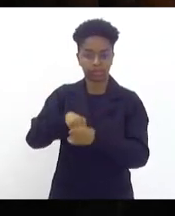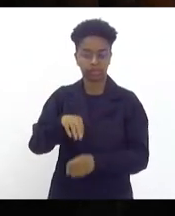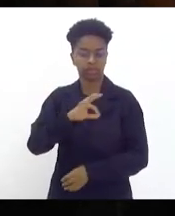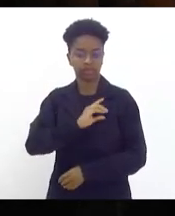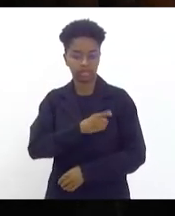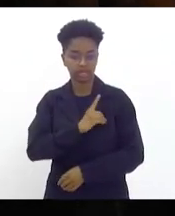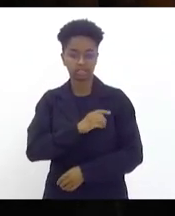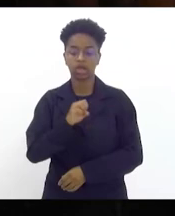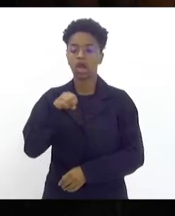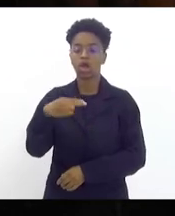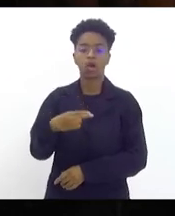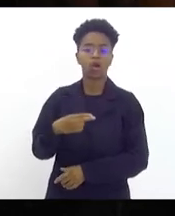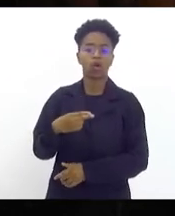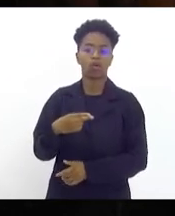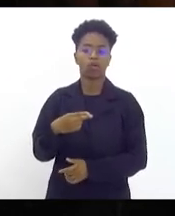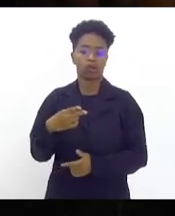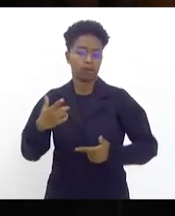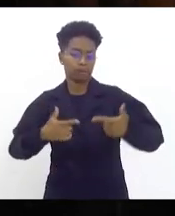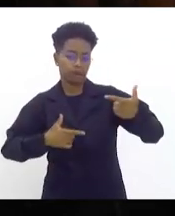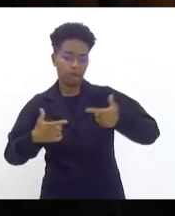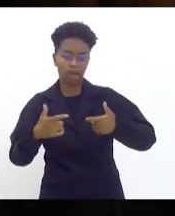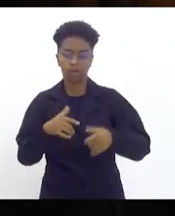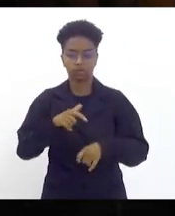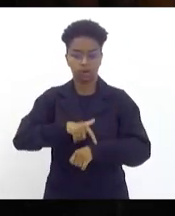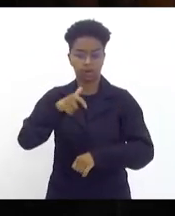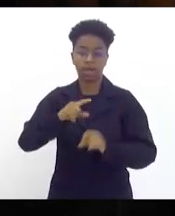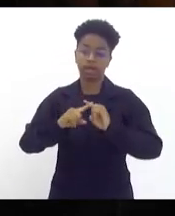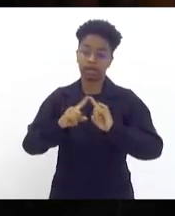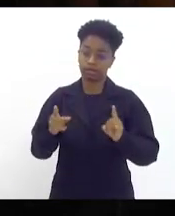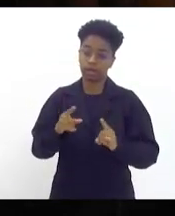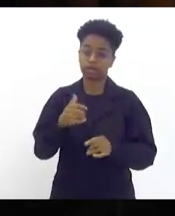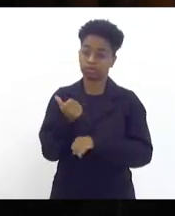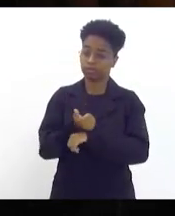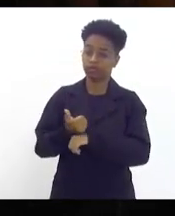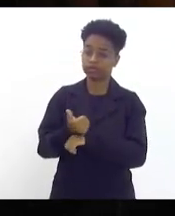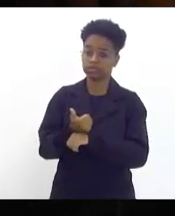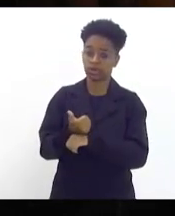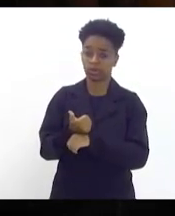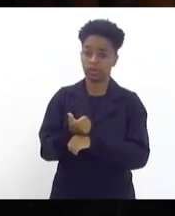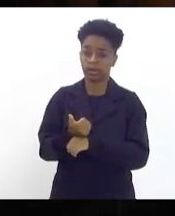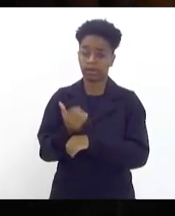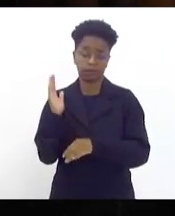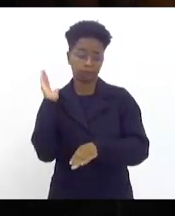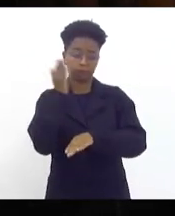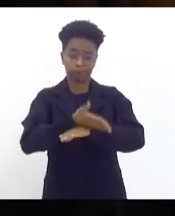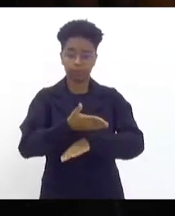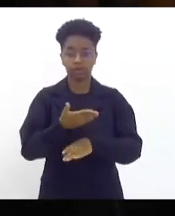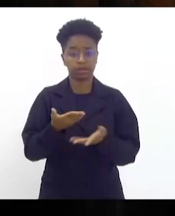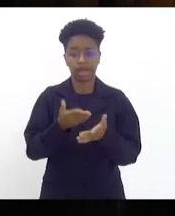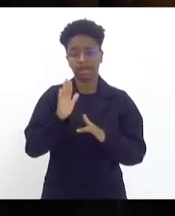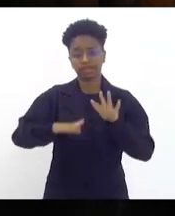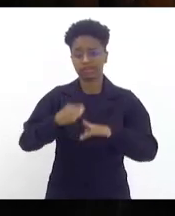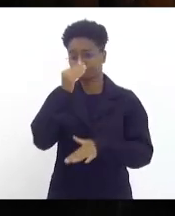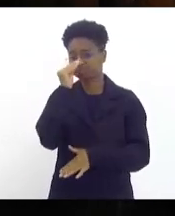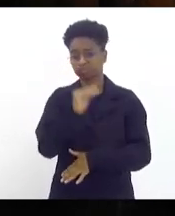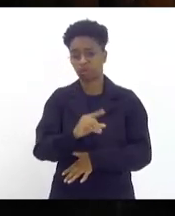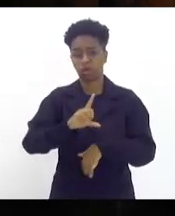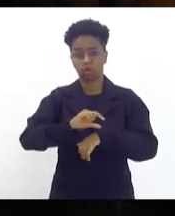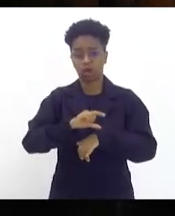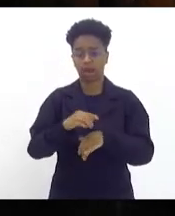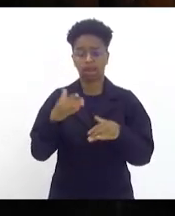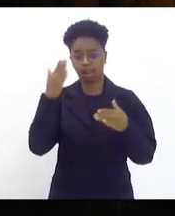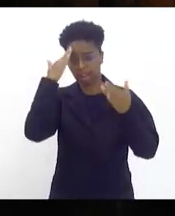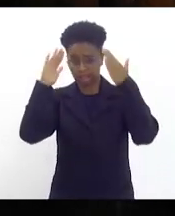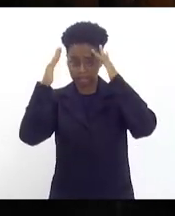um enfrentamento naquele momento e aí a sua vocação falar mais alto e ele ignora o horário de lazer ignora a sua folga